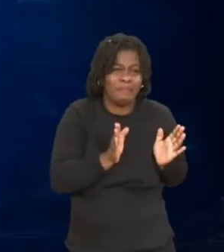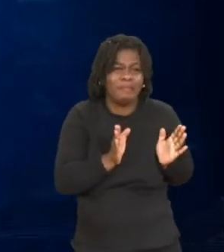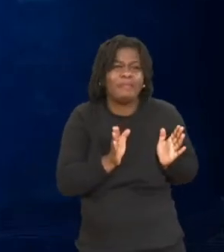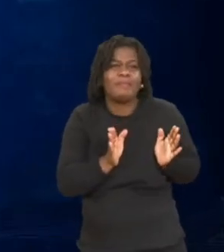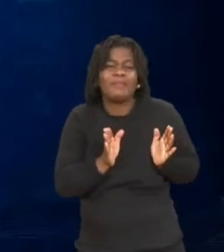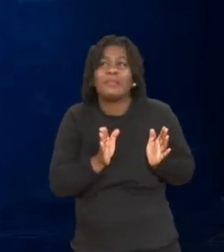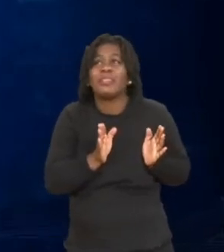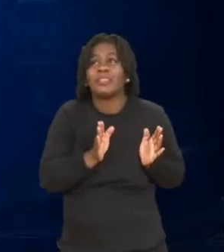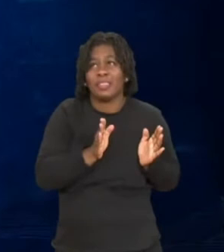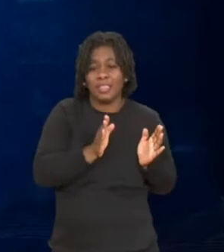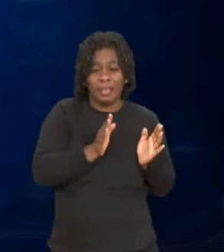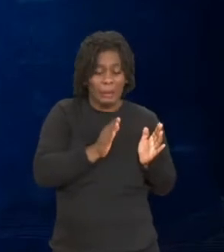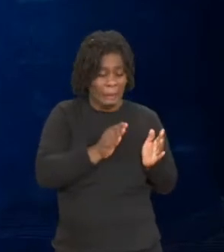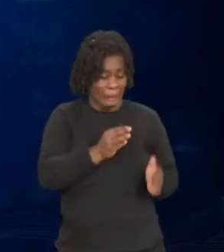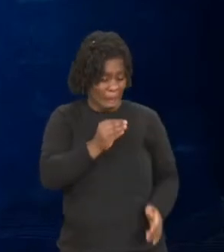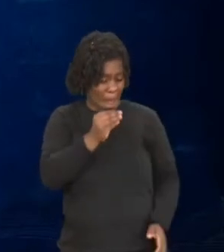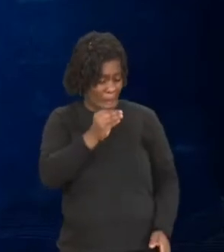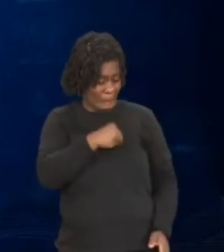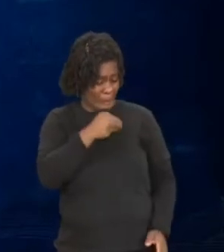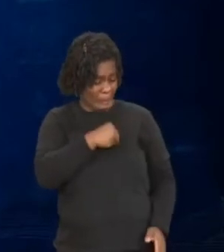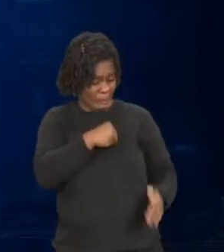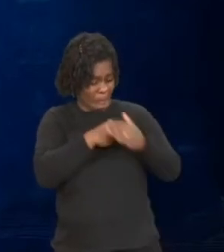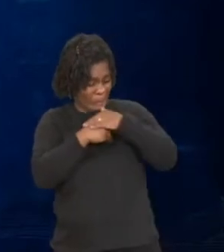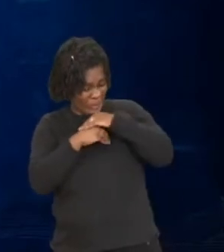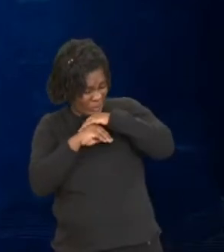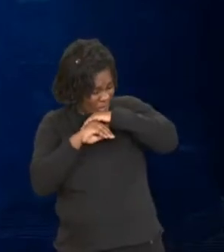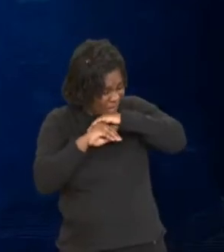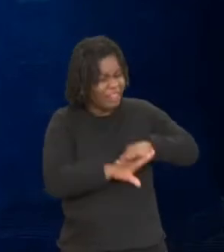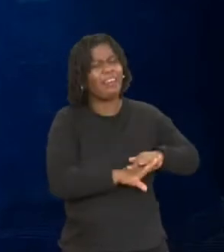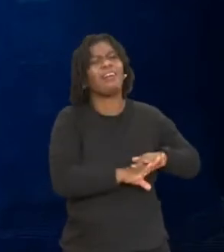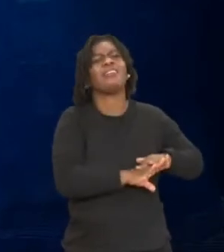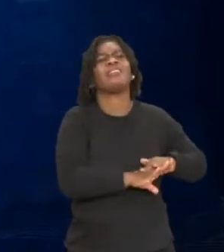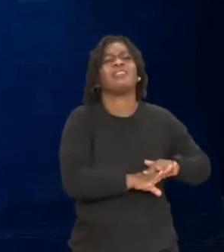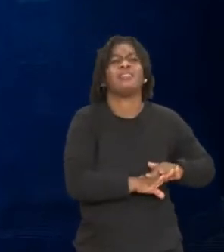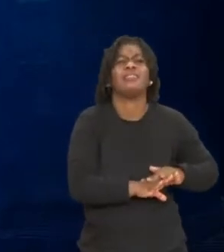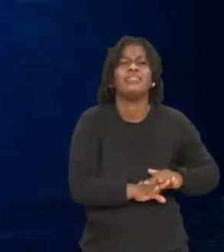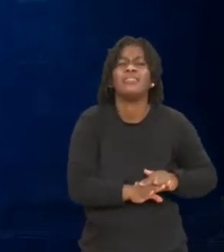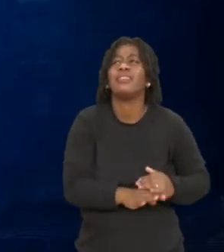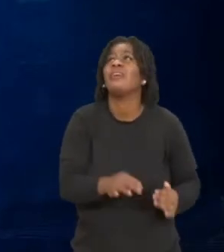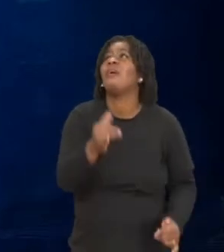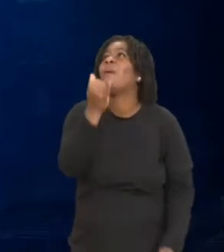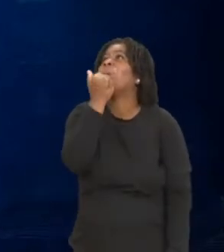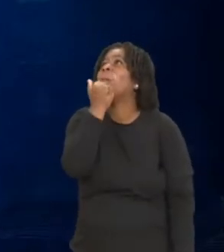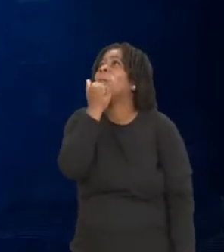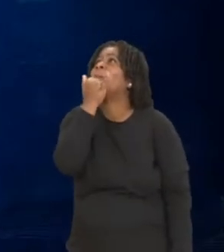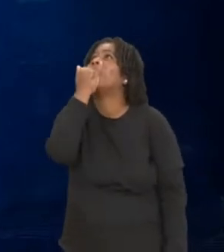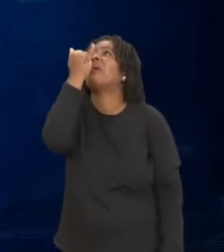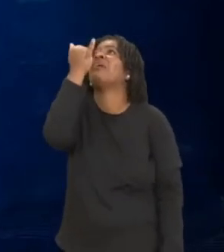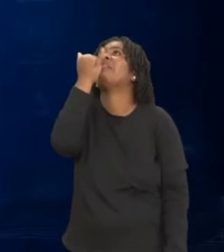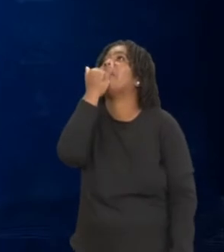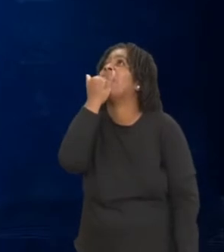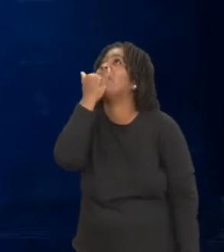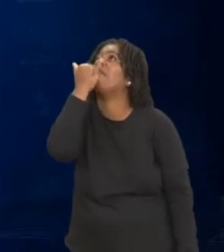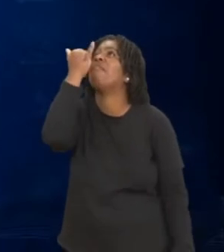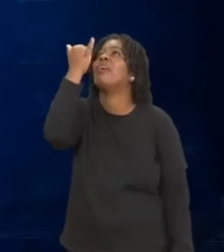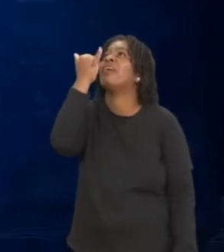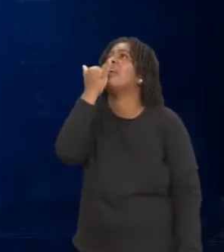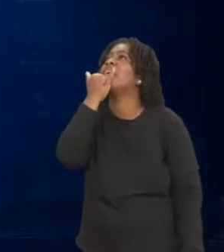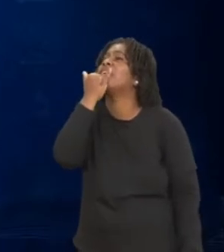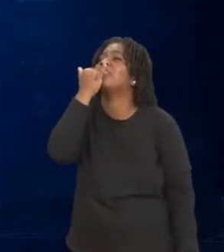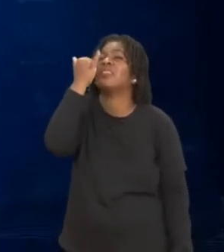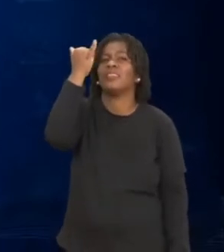coração. Deixar o meu pecado. Deixar o meu pecado. Pedir o teu perdão. Pedir o